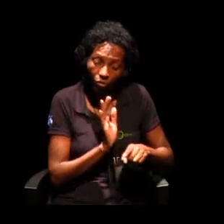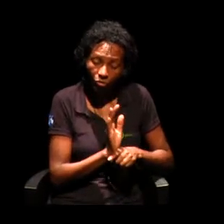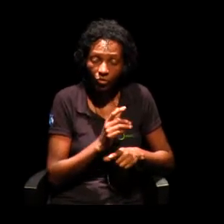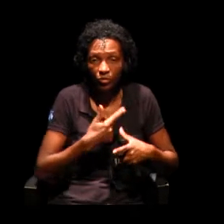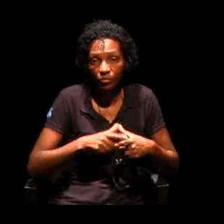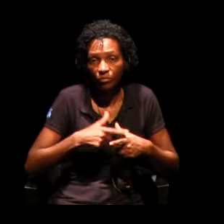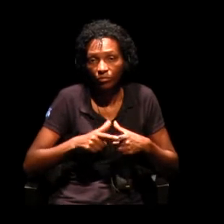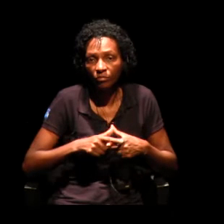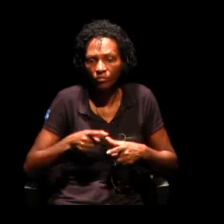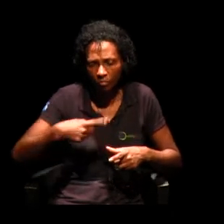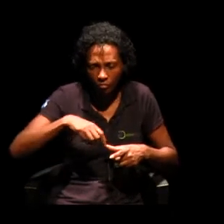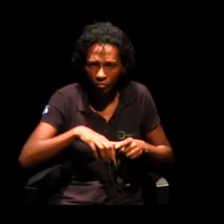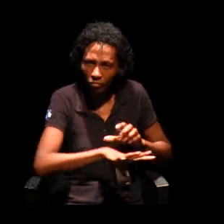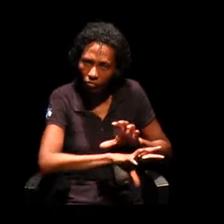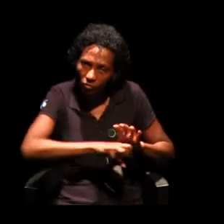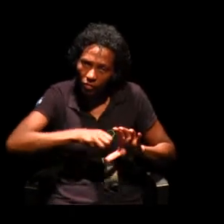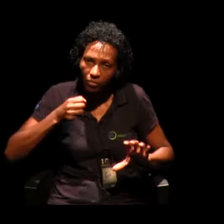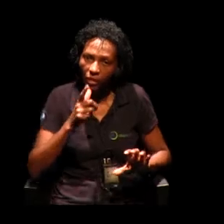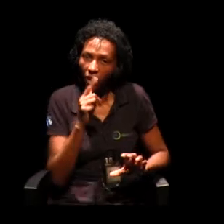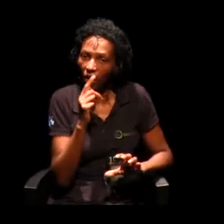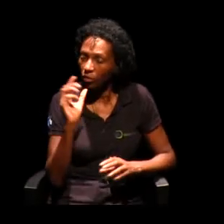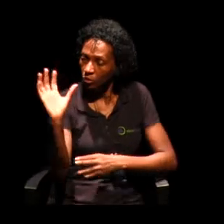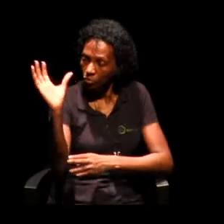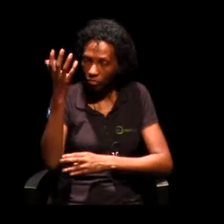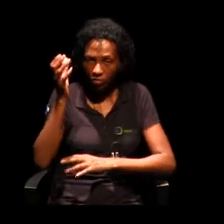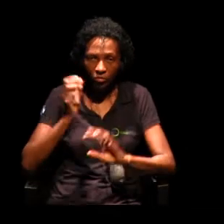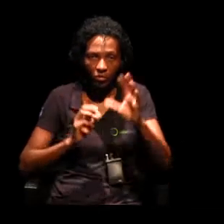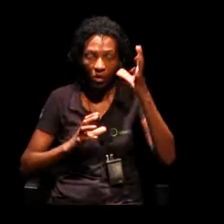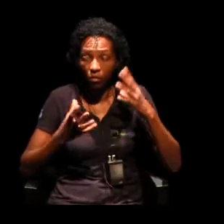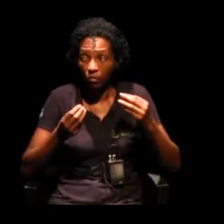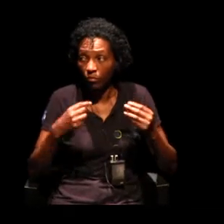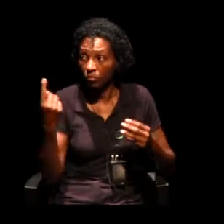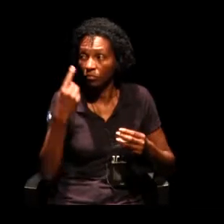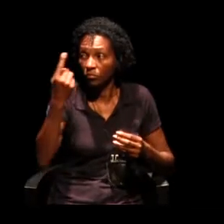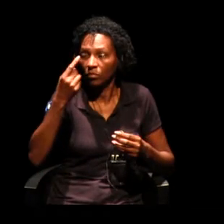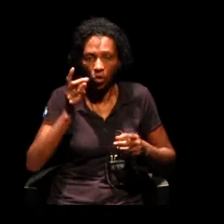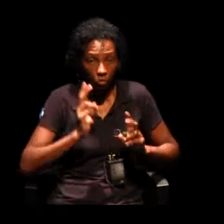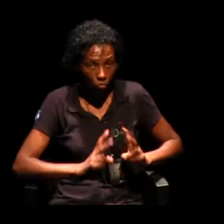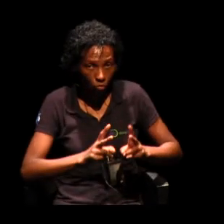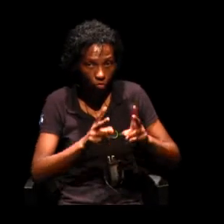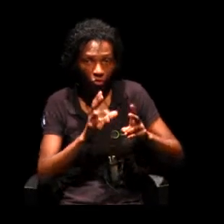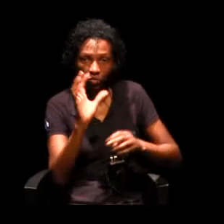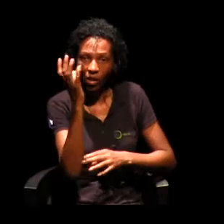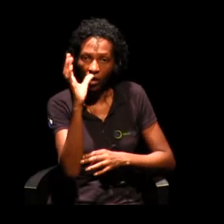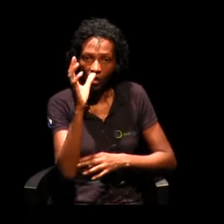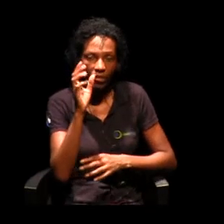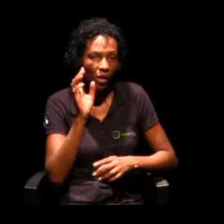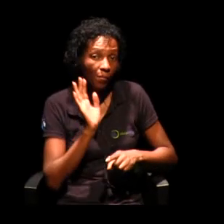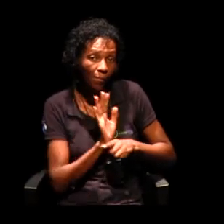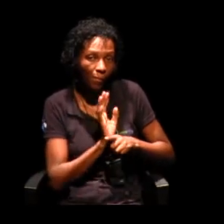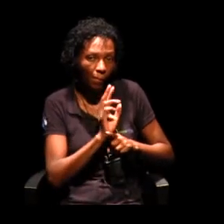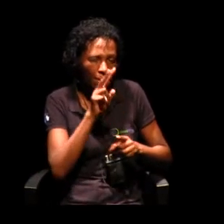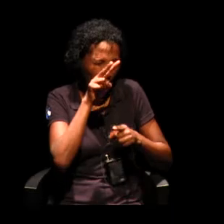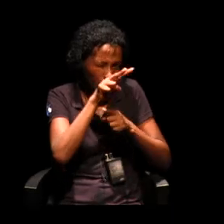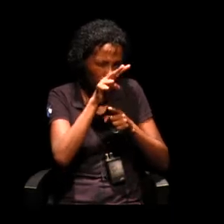para gerenciar esse problema. Nós vamos capitalizar com essas grandes árvores, ou seja, vamos